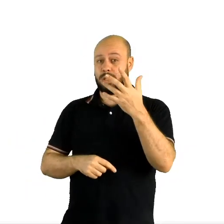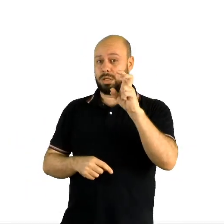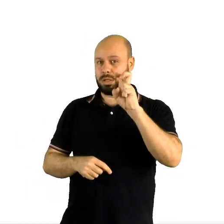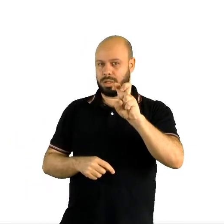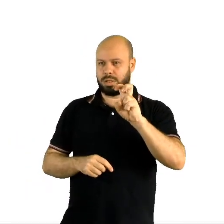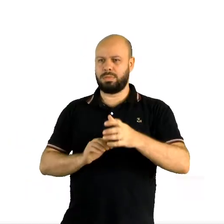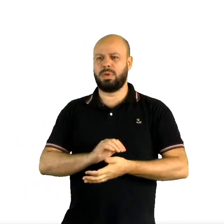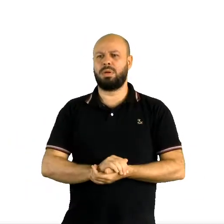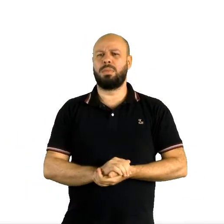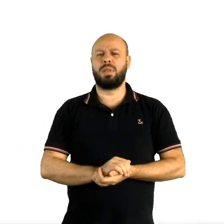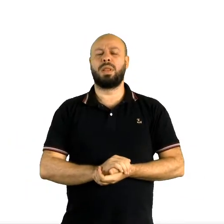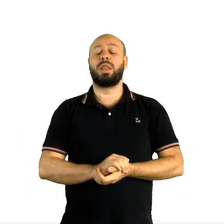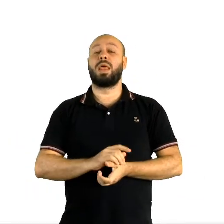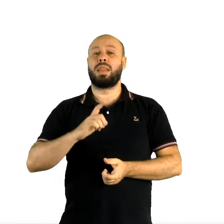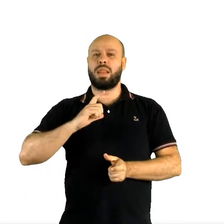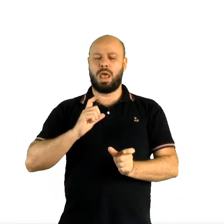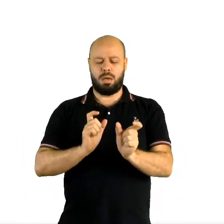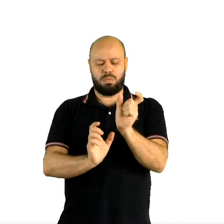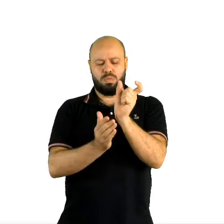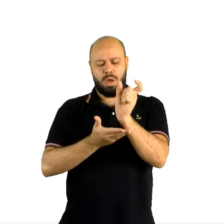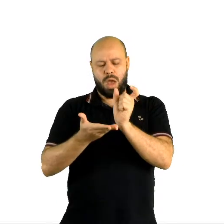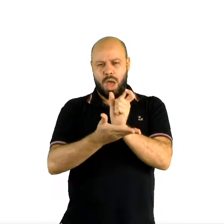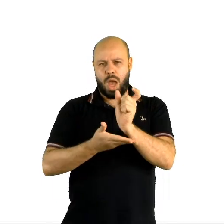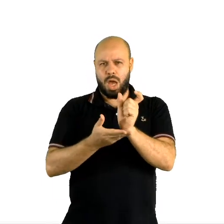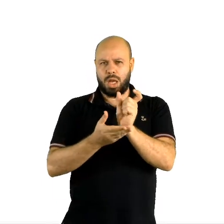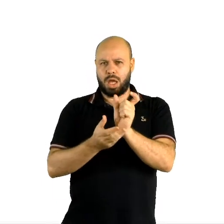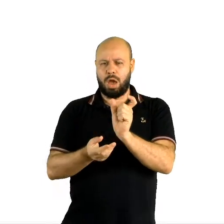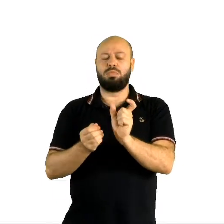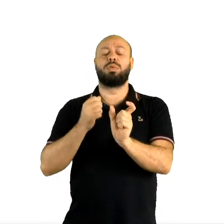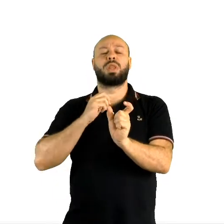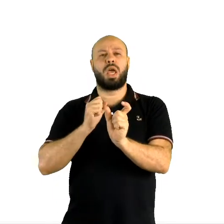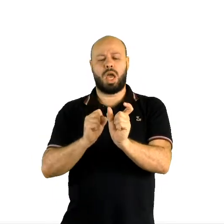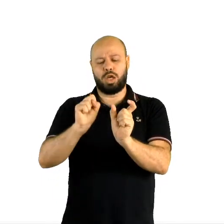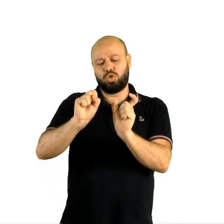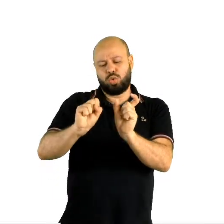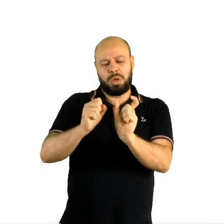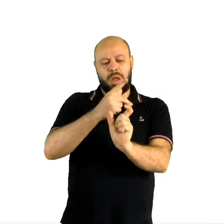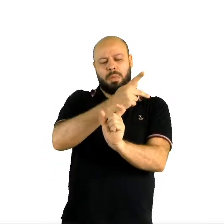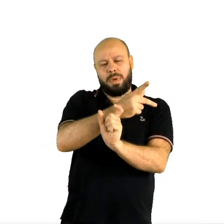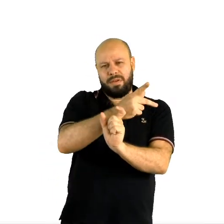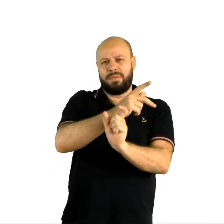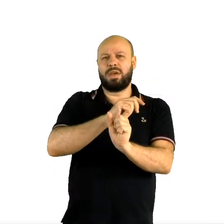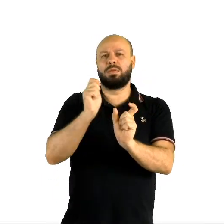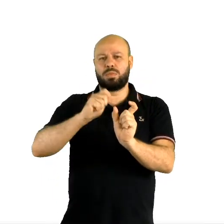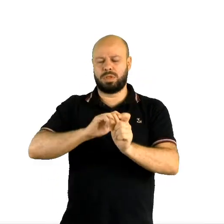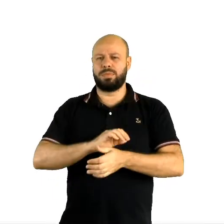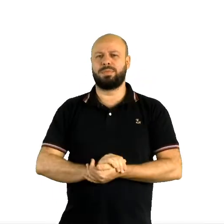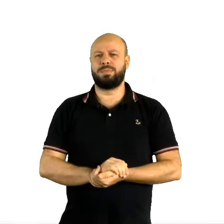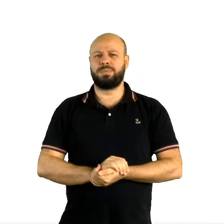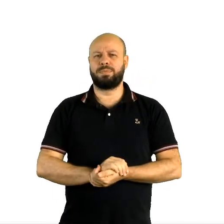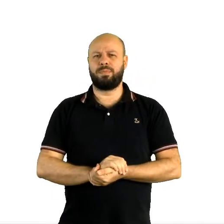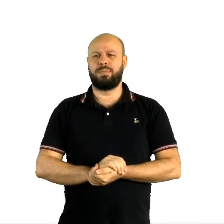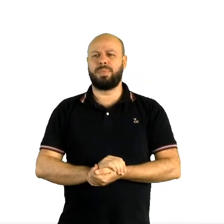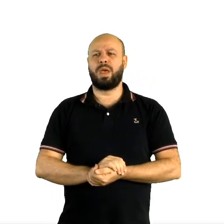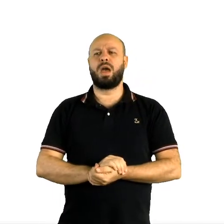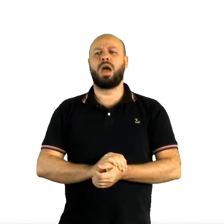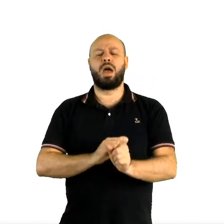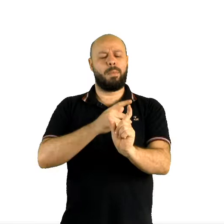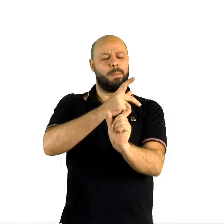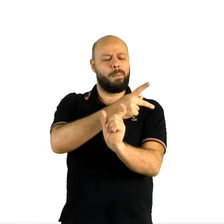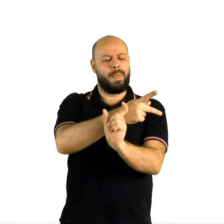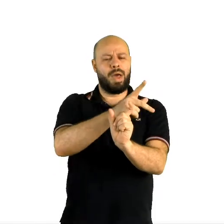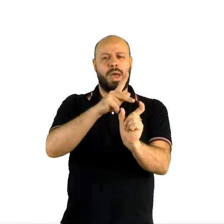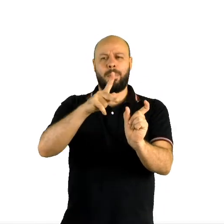sempre com um radical e os seus afixos, sufixos e prefixos. Derivação prefixal. O